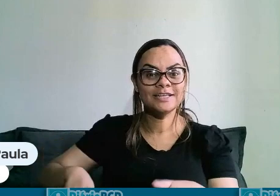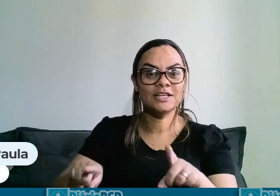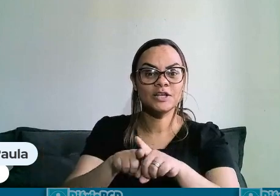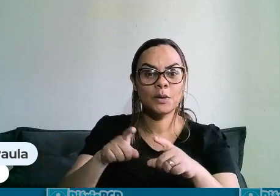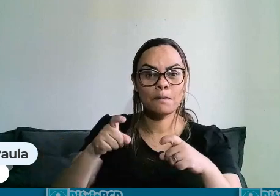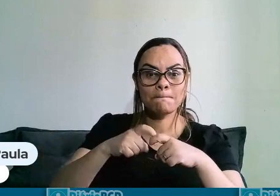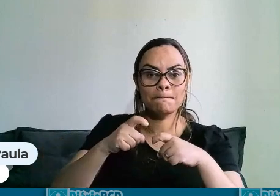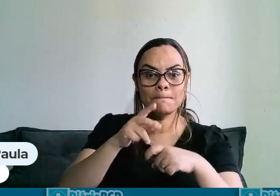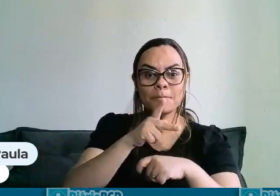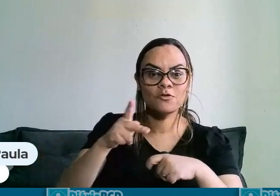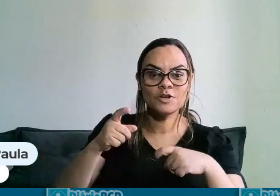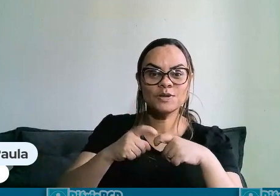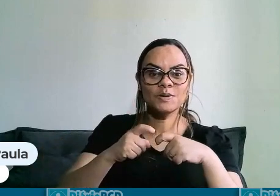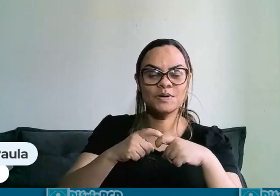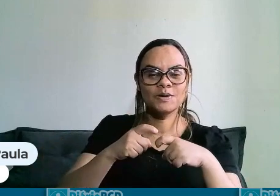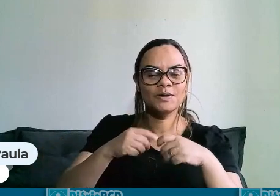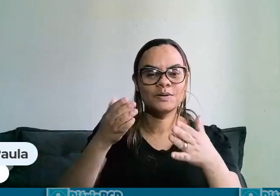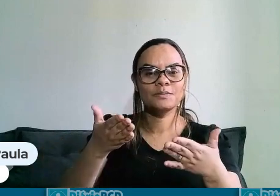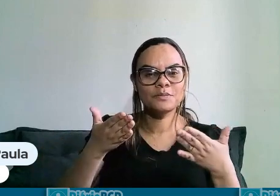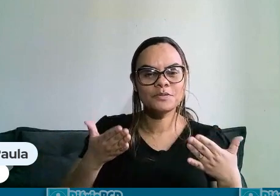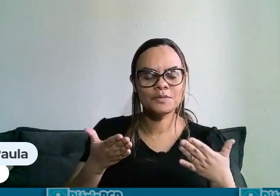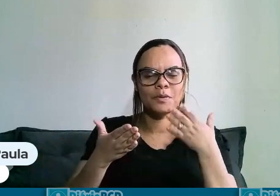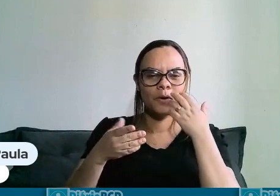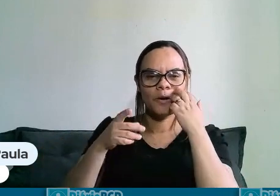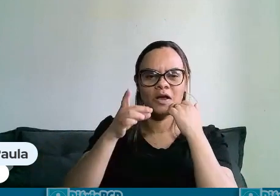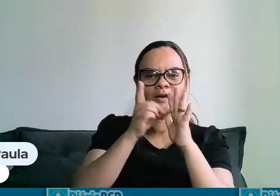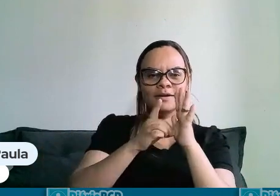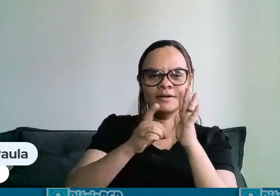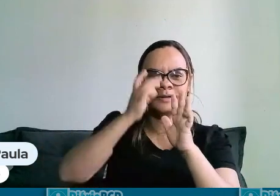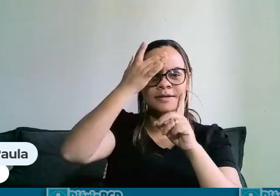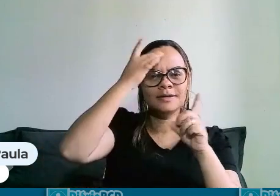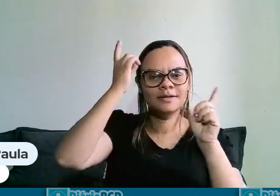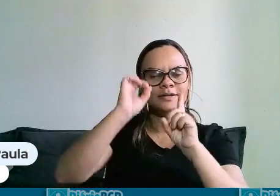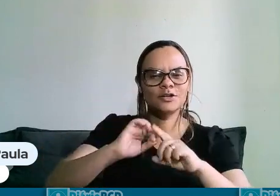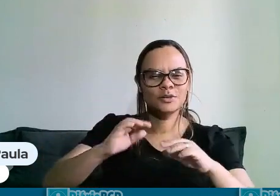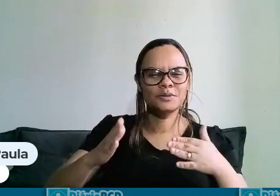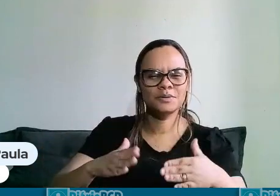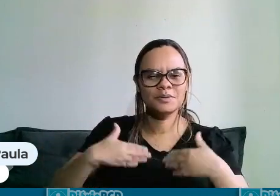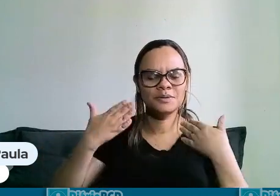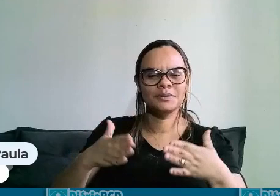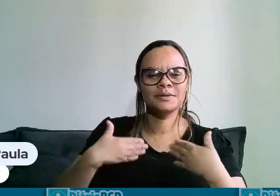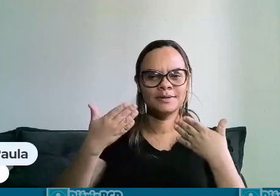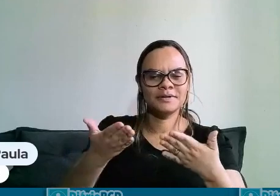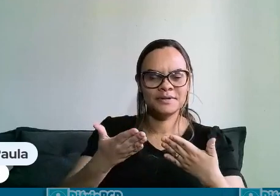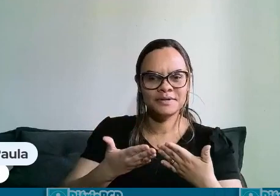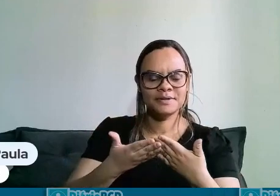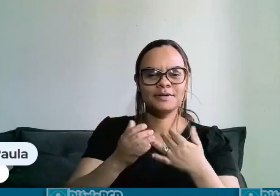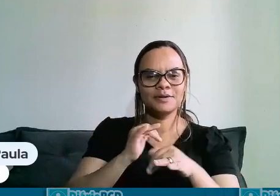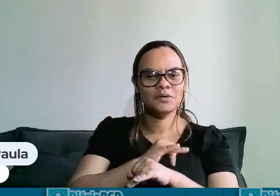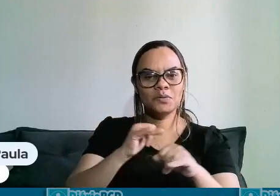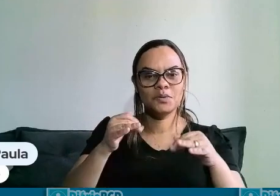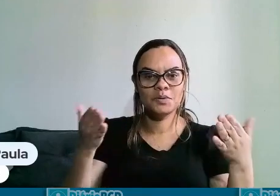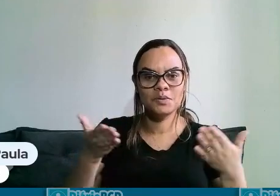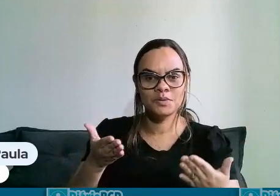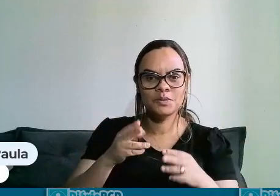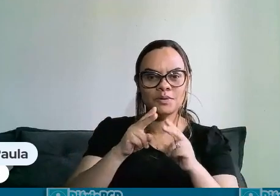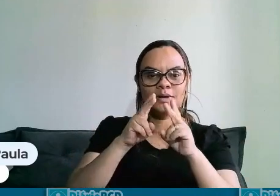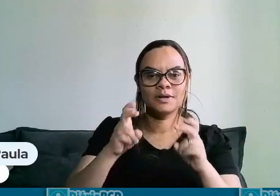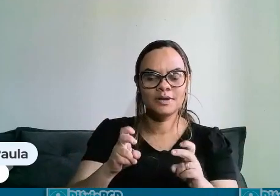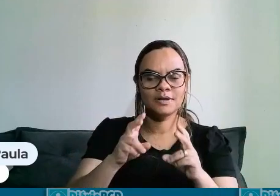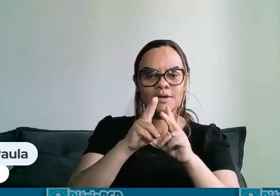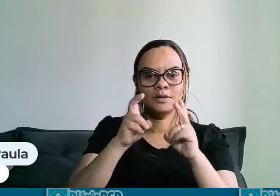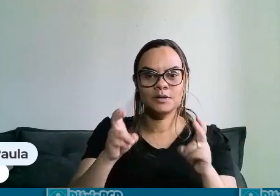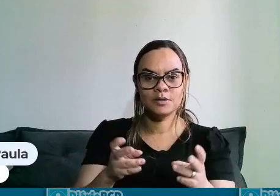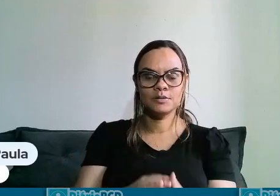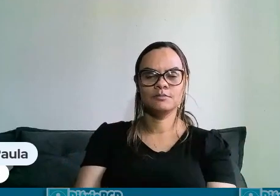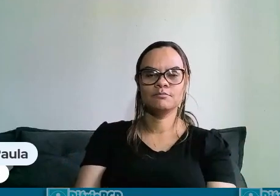medicina. Doutor René, seja muito bem-vindo ao Diário PCD. É uma alegria recebê-lo na nossa transmissão e falar deste assunto que